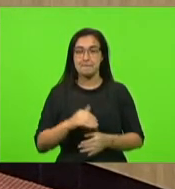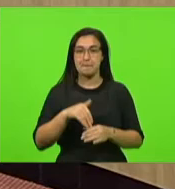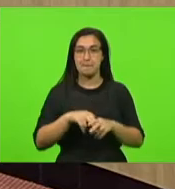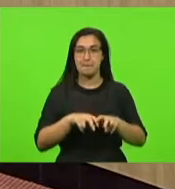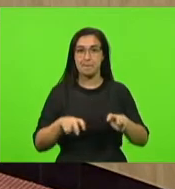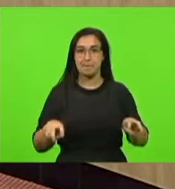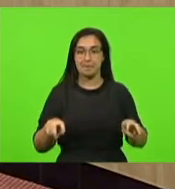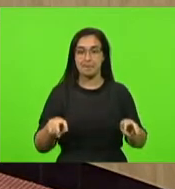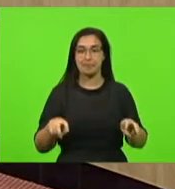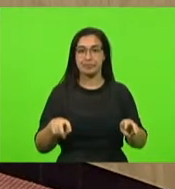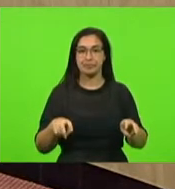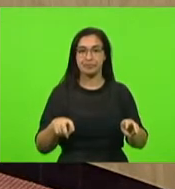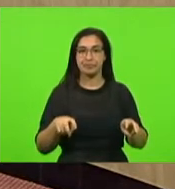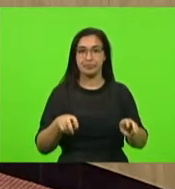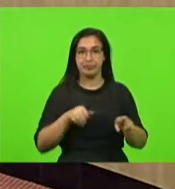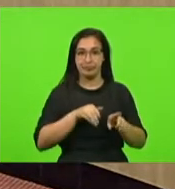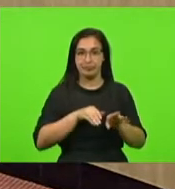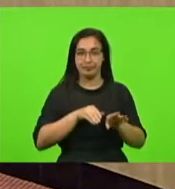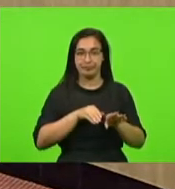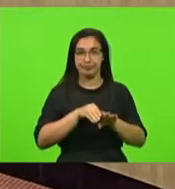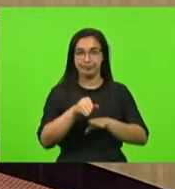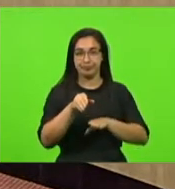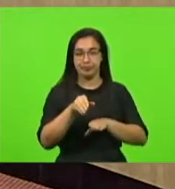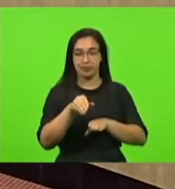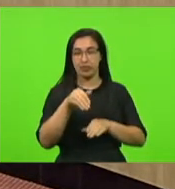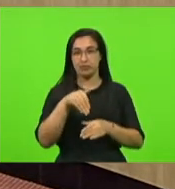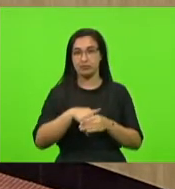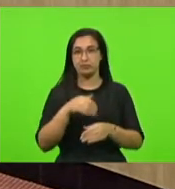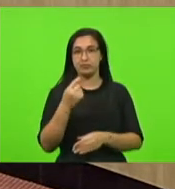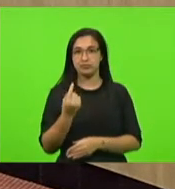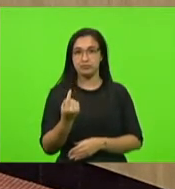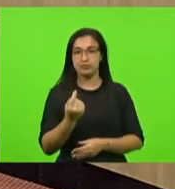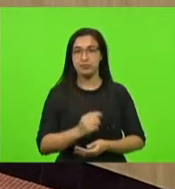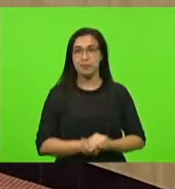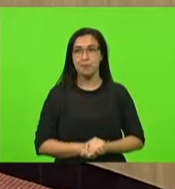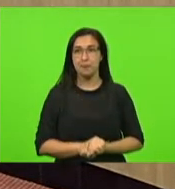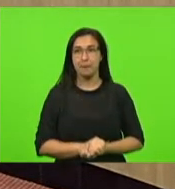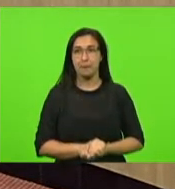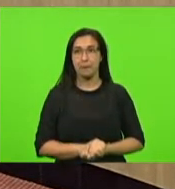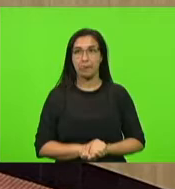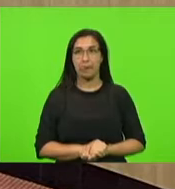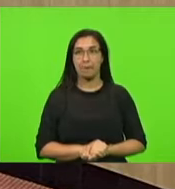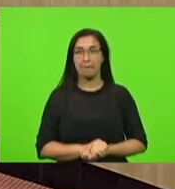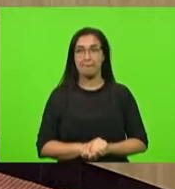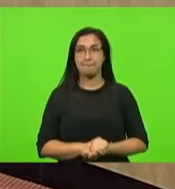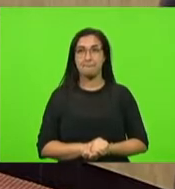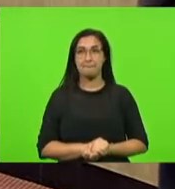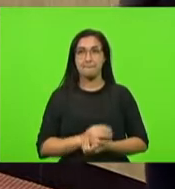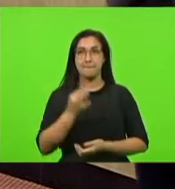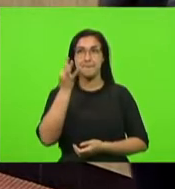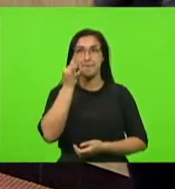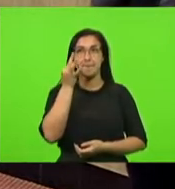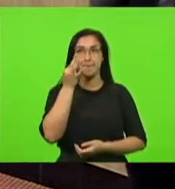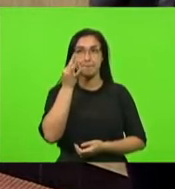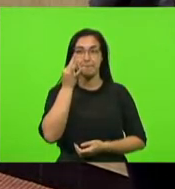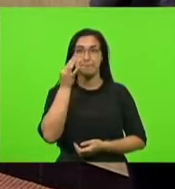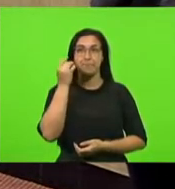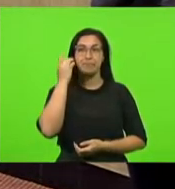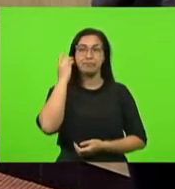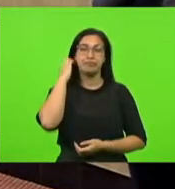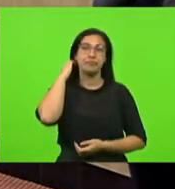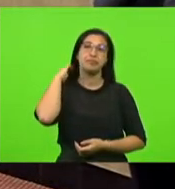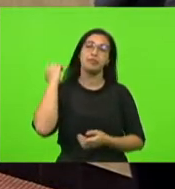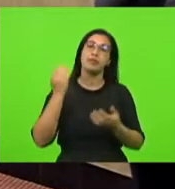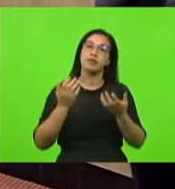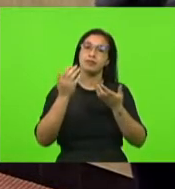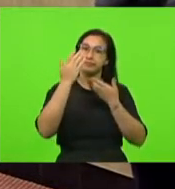também recomenda a voto 1. Obrigado. Para encaminhamento de voto, com a palavra o deputado Fernando Krelin. Senhor presidente, primeiro quero agradecer a